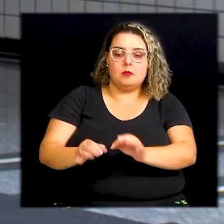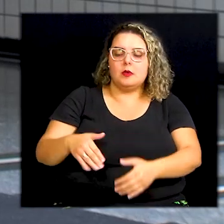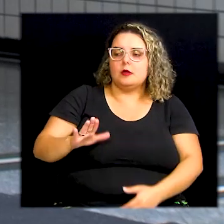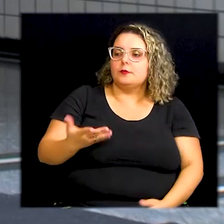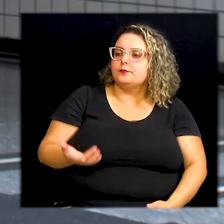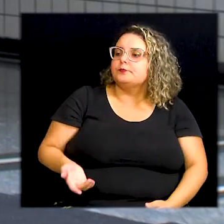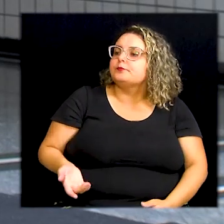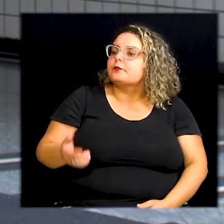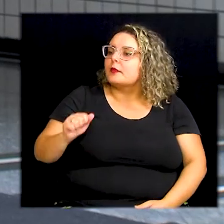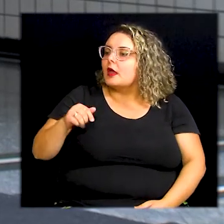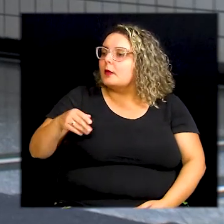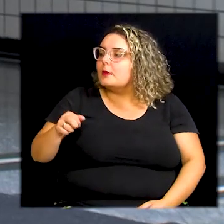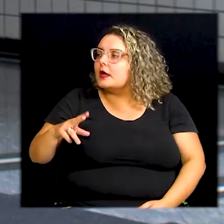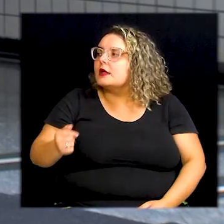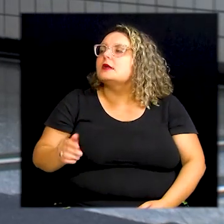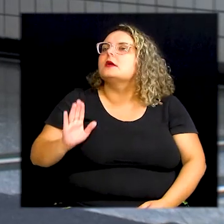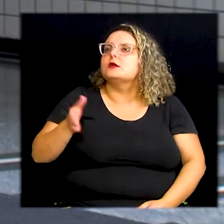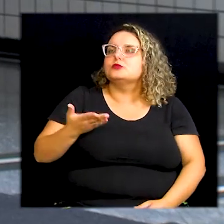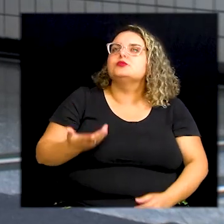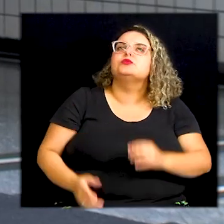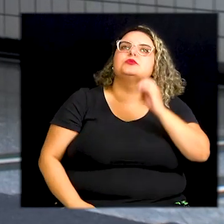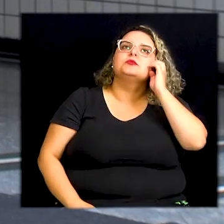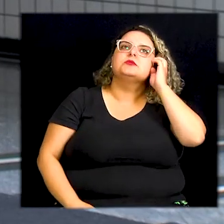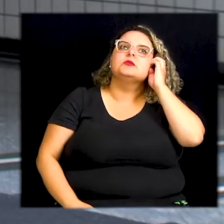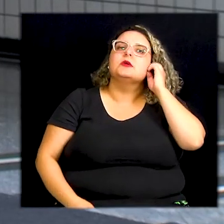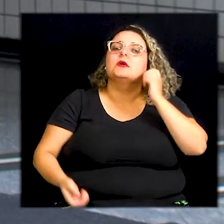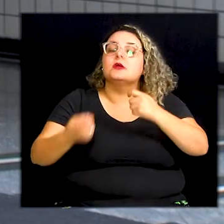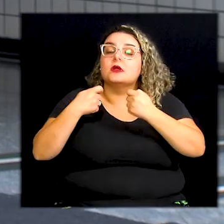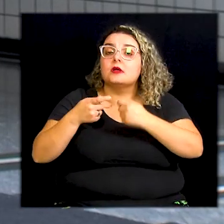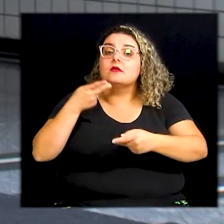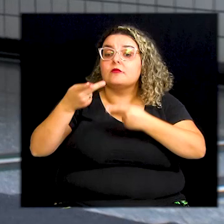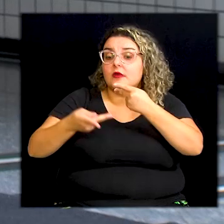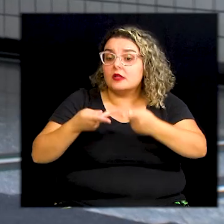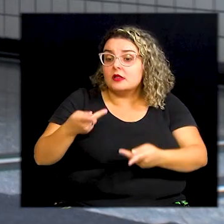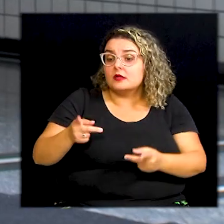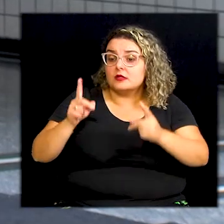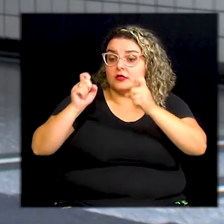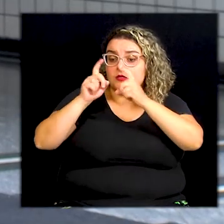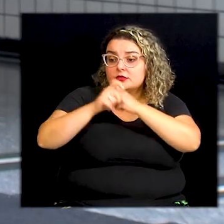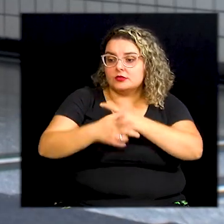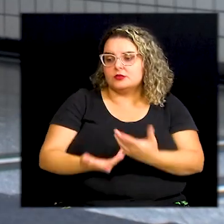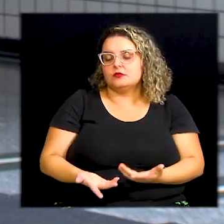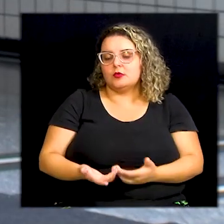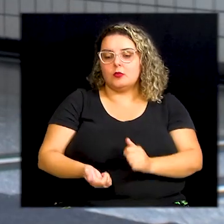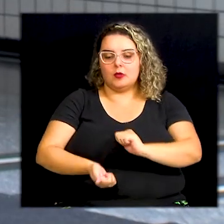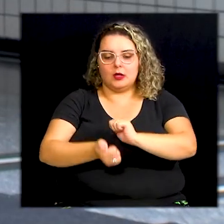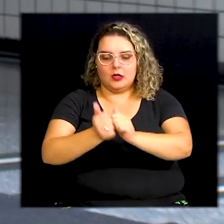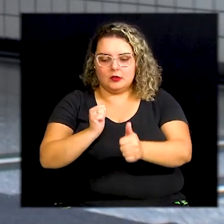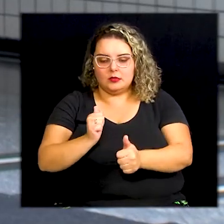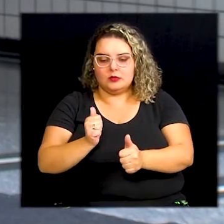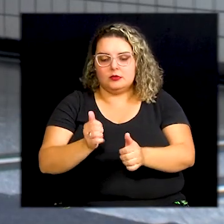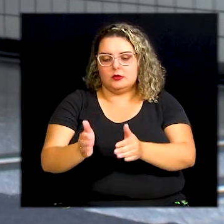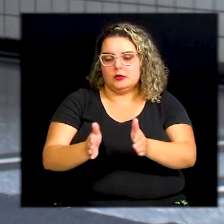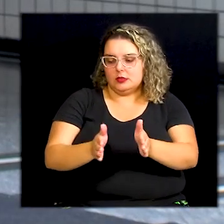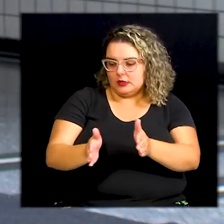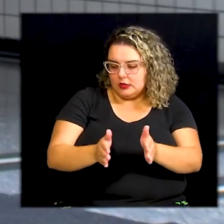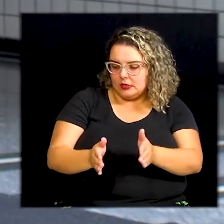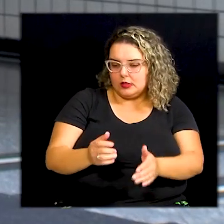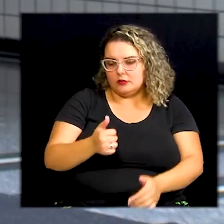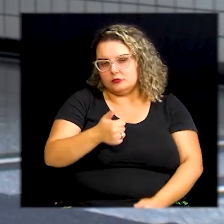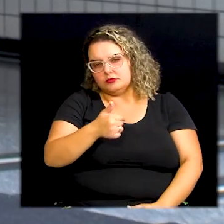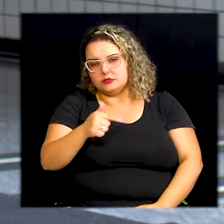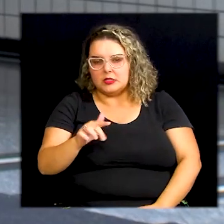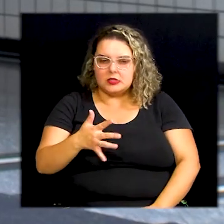eu já entrevistei treinador de categoria de base e eles falaram da dificuldade que é um atleta que está nesse período